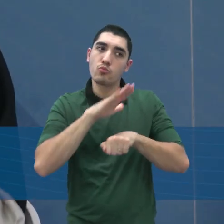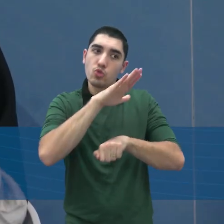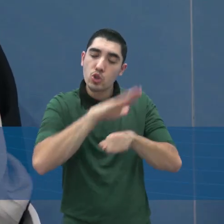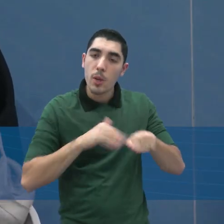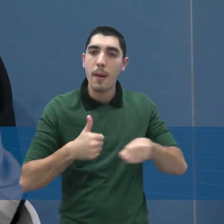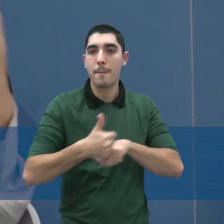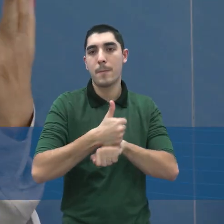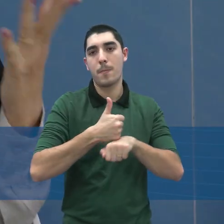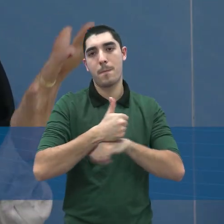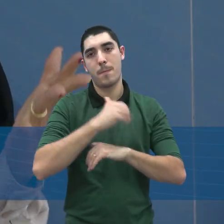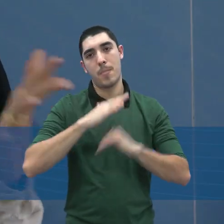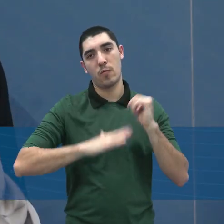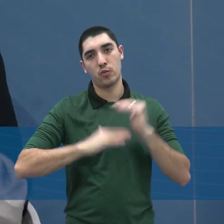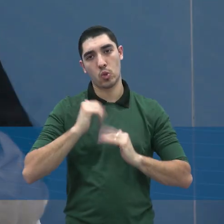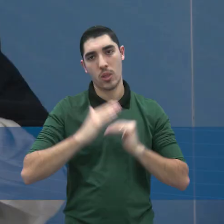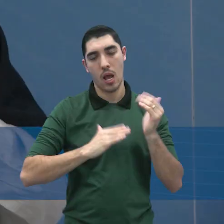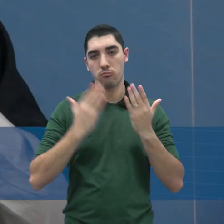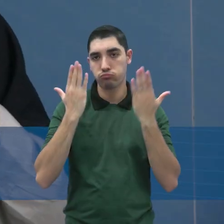Eu acho que